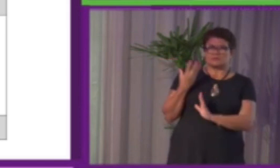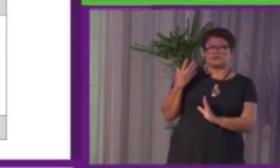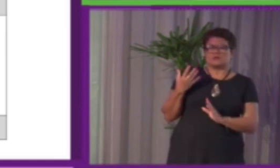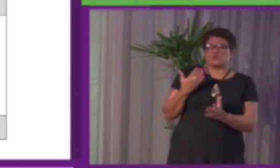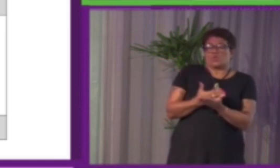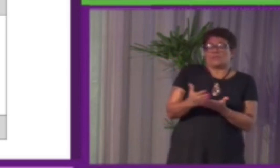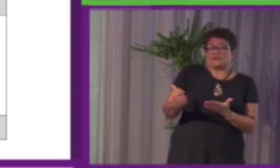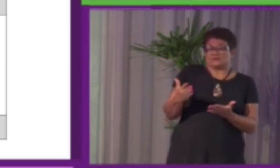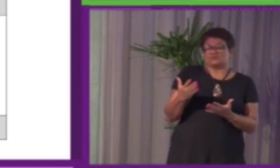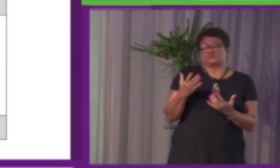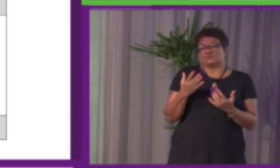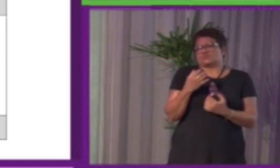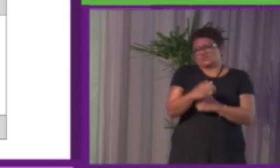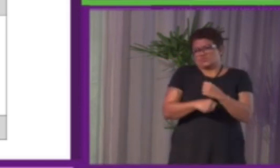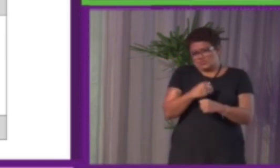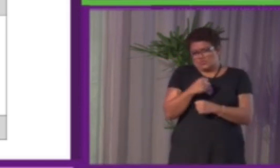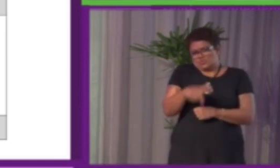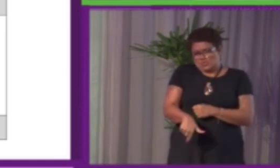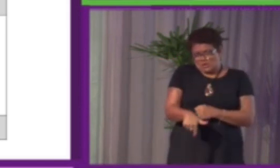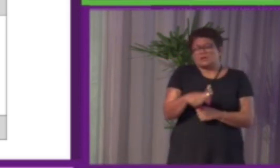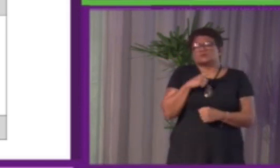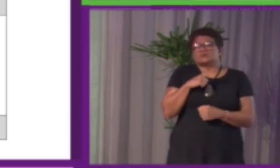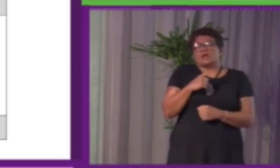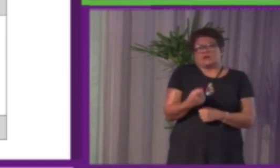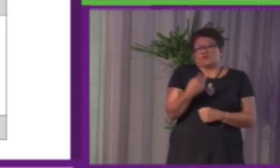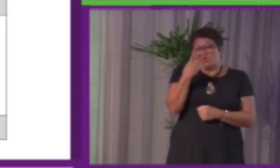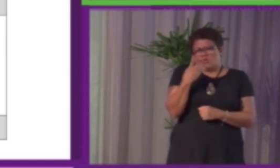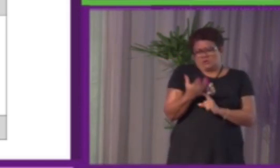ano. Então, a partir daí, nós tivemos 12